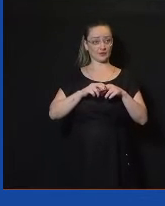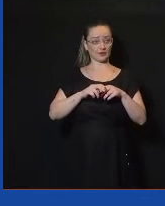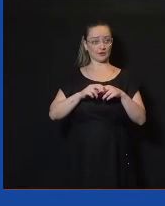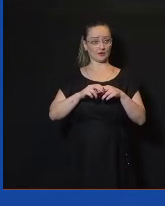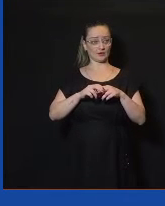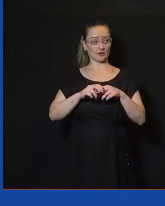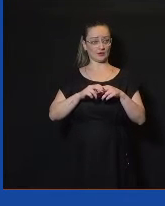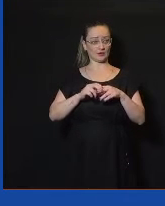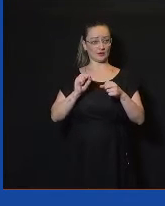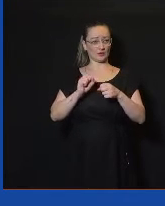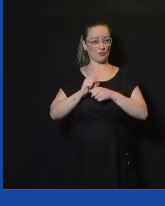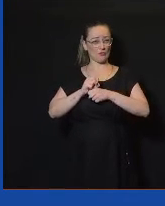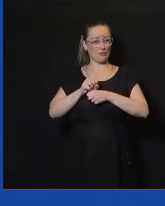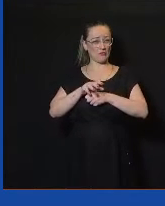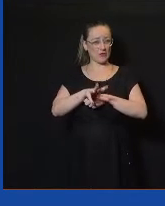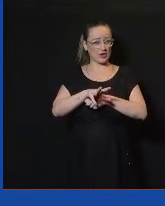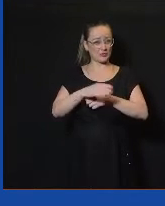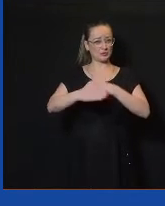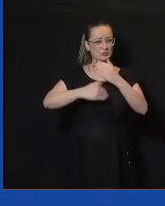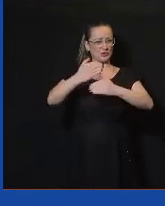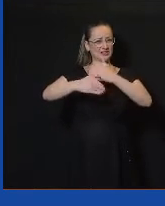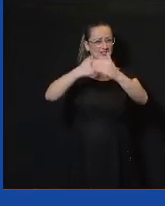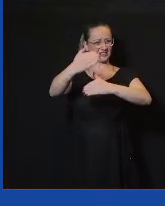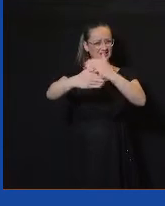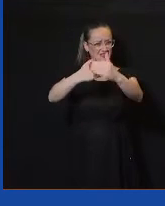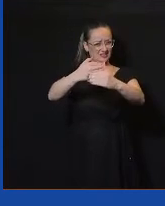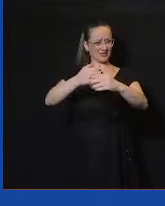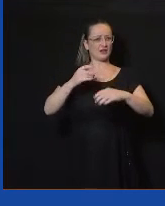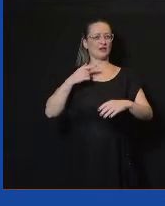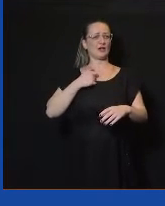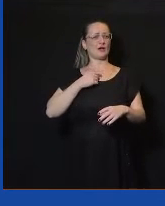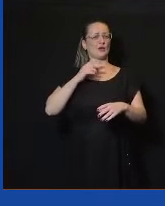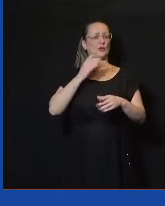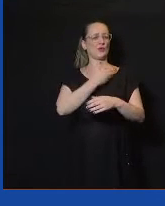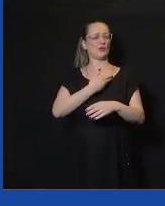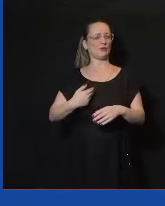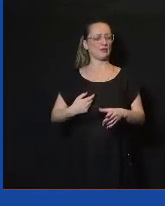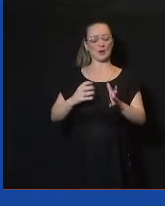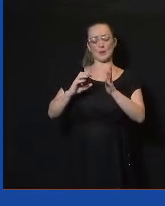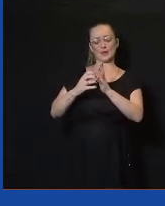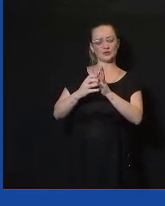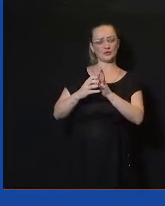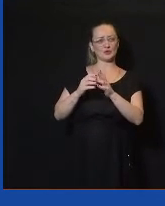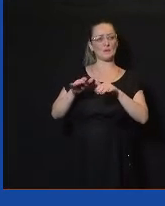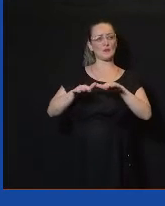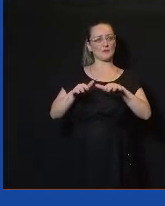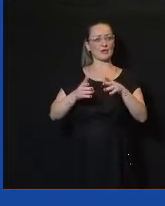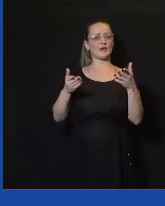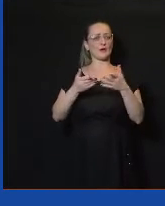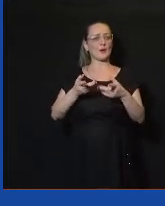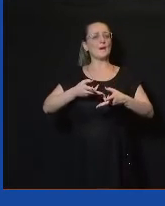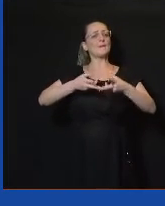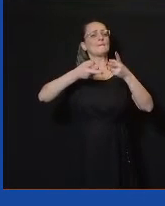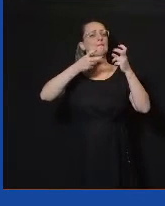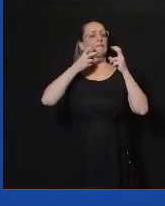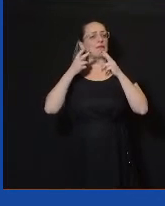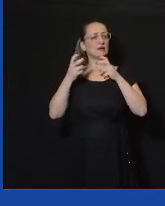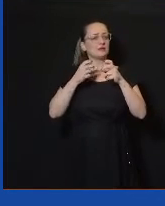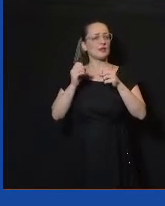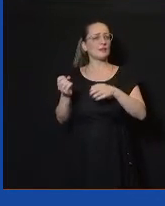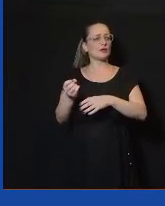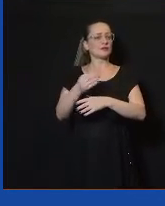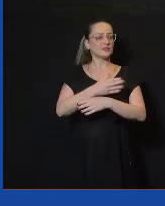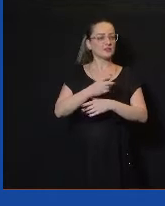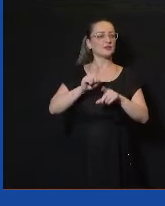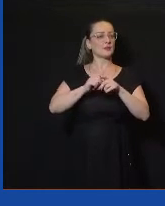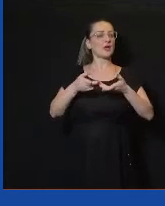alinhada com esses governos e todo mundo meio que virou a mesma coisa, governo, partido e movimento. Agora não, você vê renovação, um